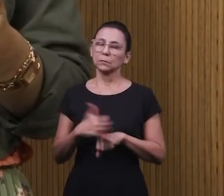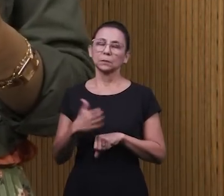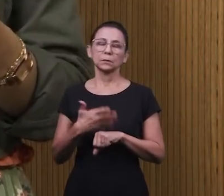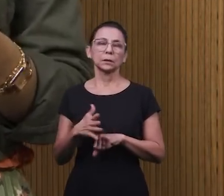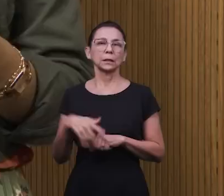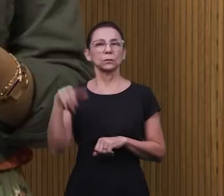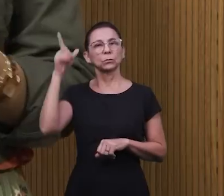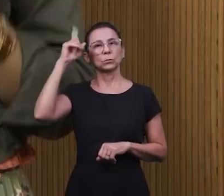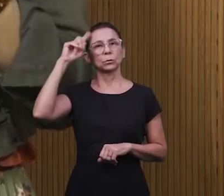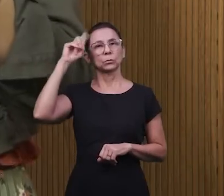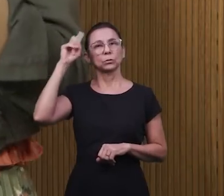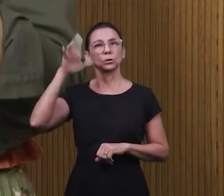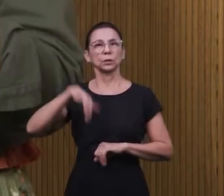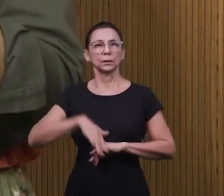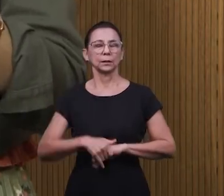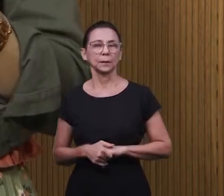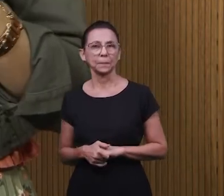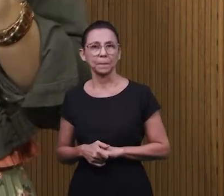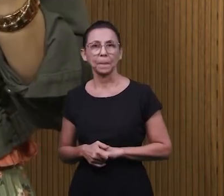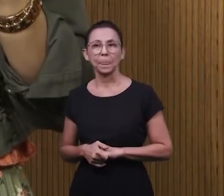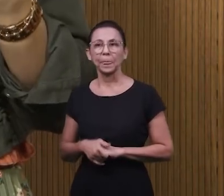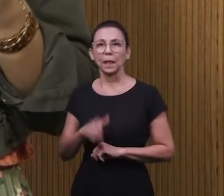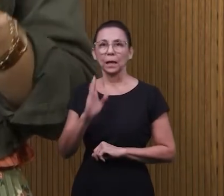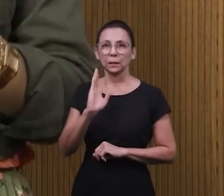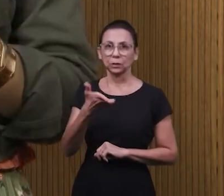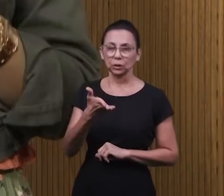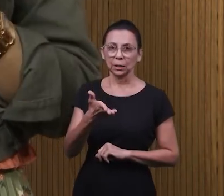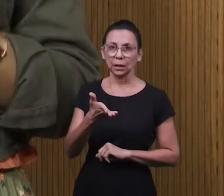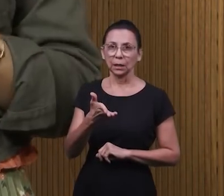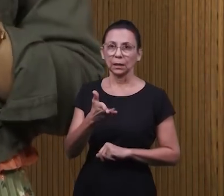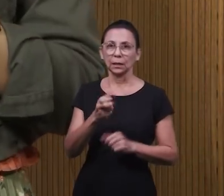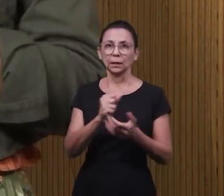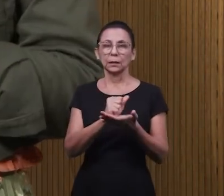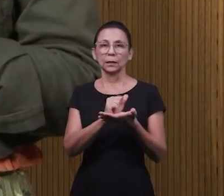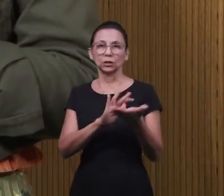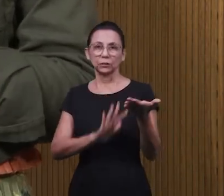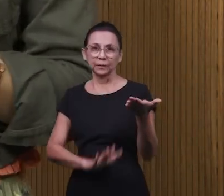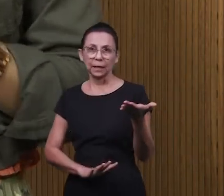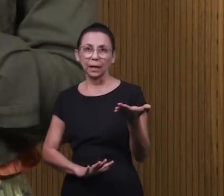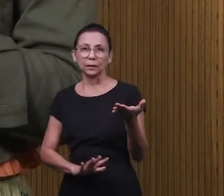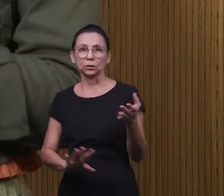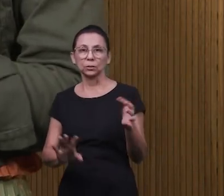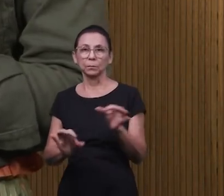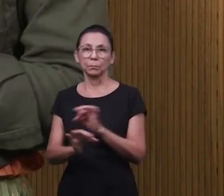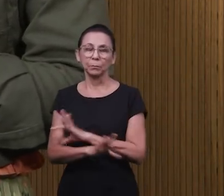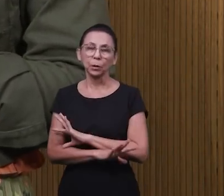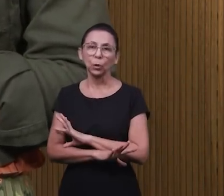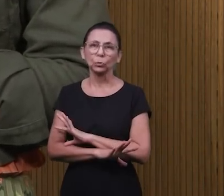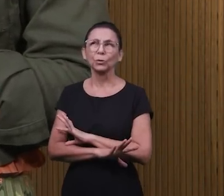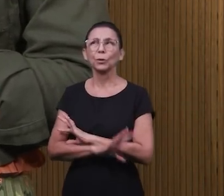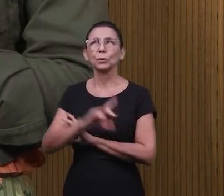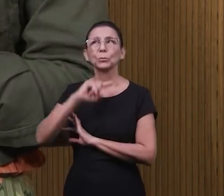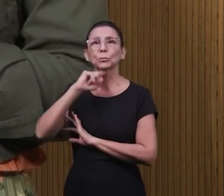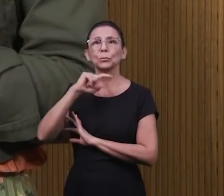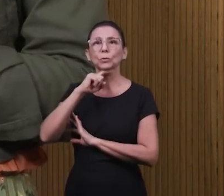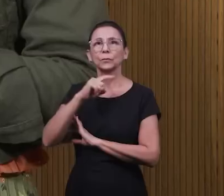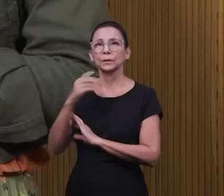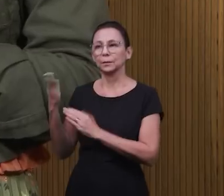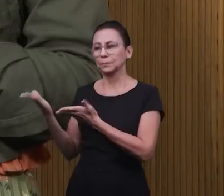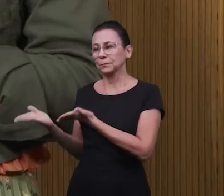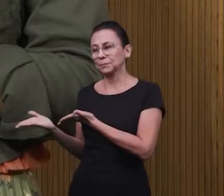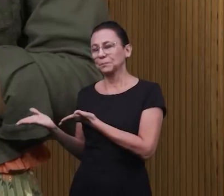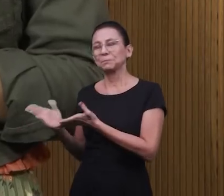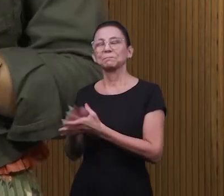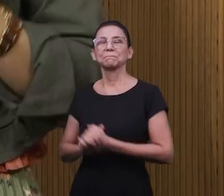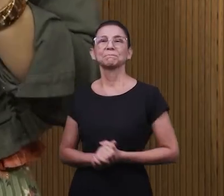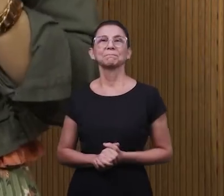no treino diário individual. Fez o exercício? Teve dúvida? Envie para o nosso canal de comunicação, para o nosso